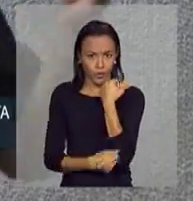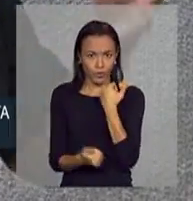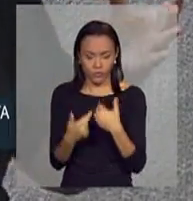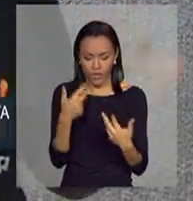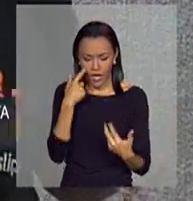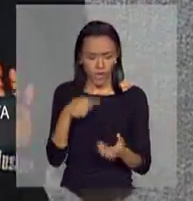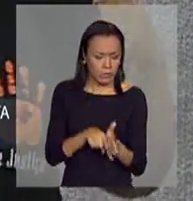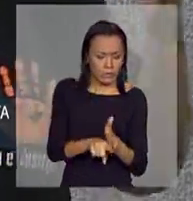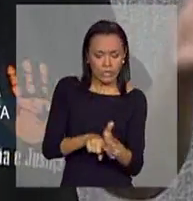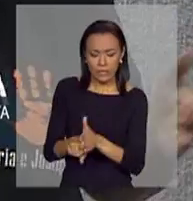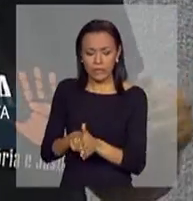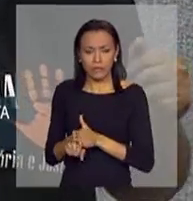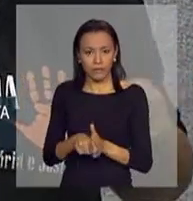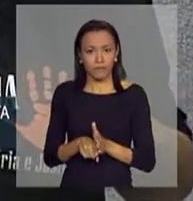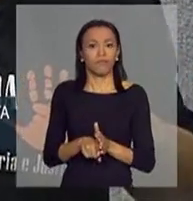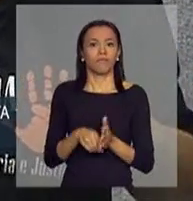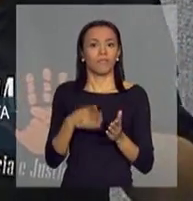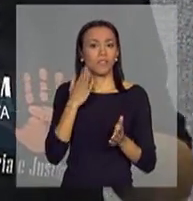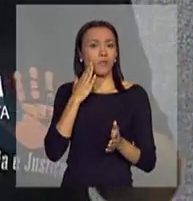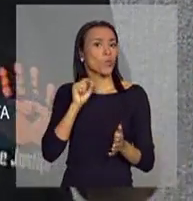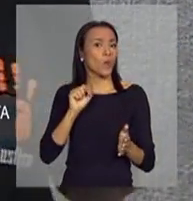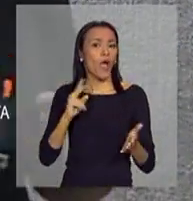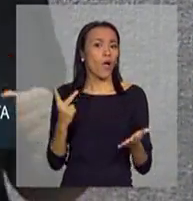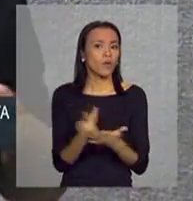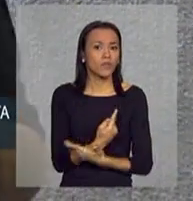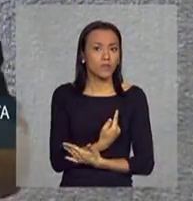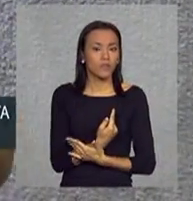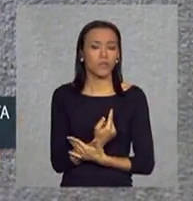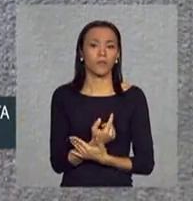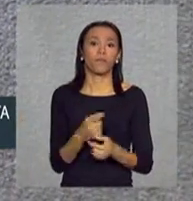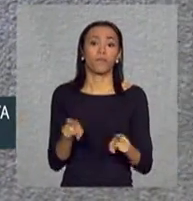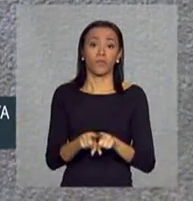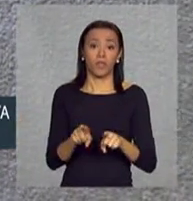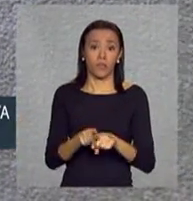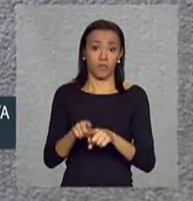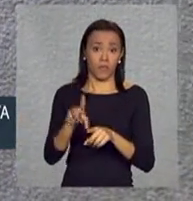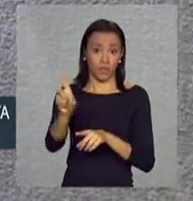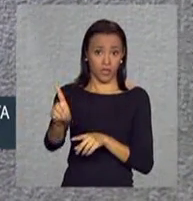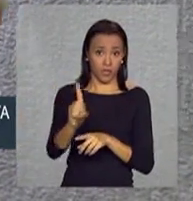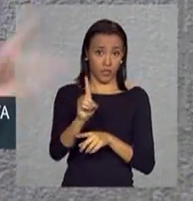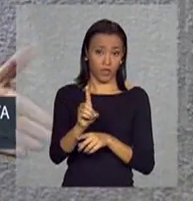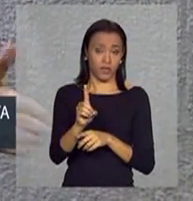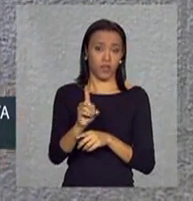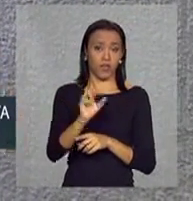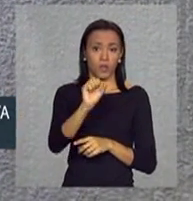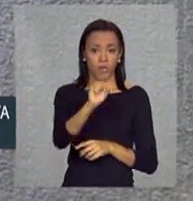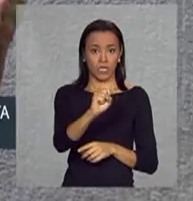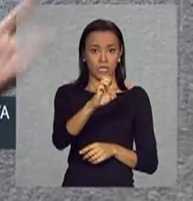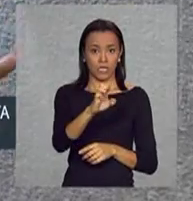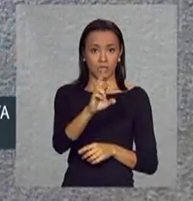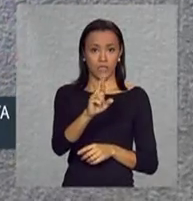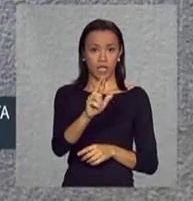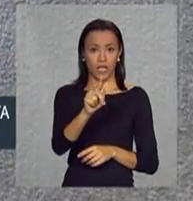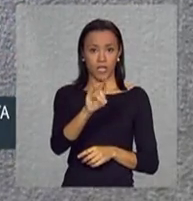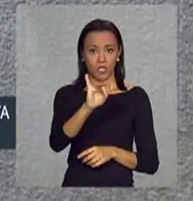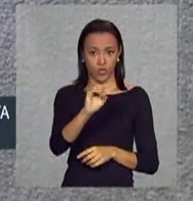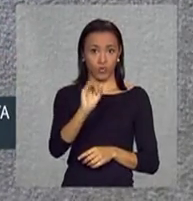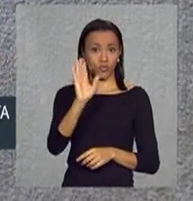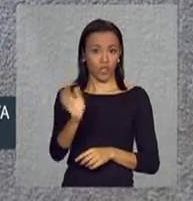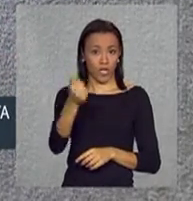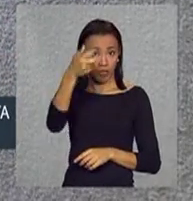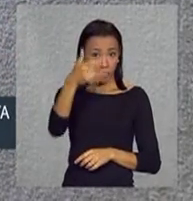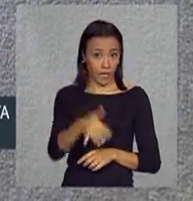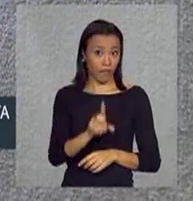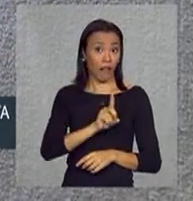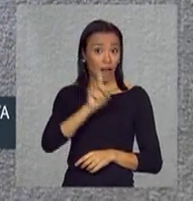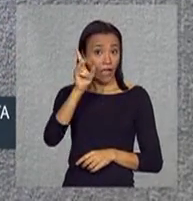casos emblemáticos, isso, né? O doutor Sérgio Pinheiro Paulo Sérgio Pinheiro tinha falado lá em São